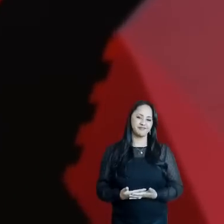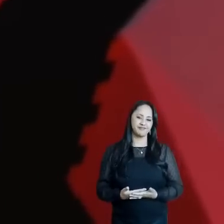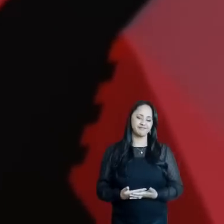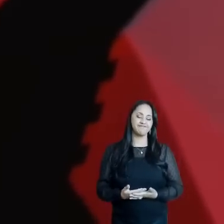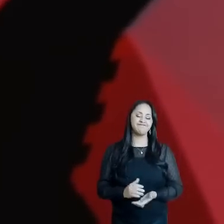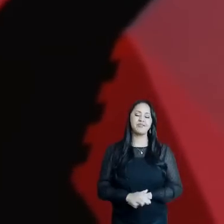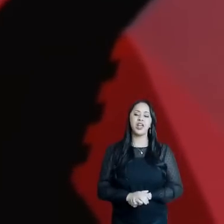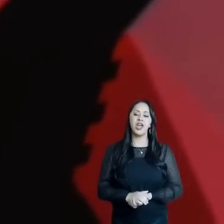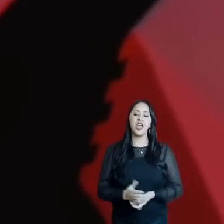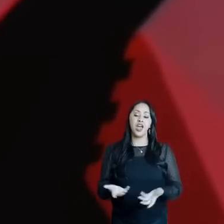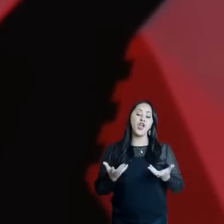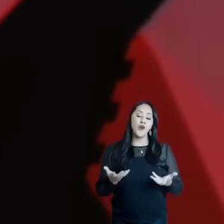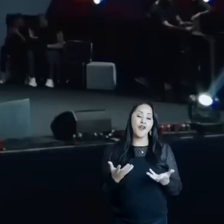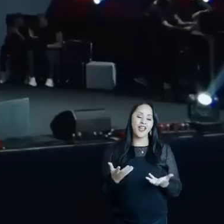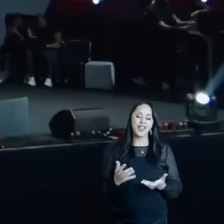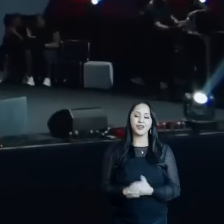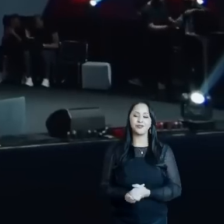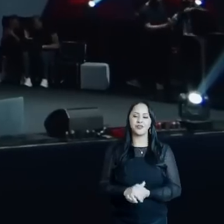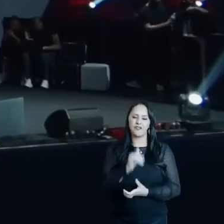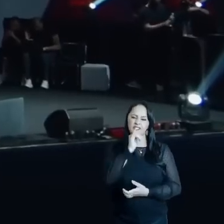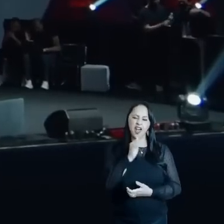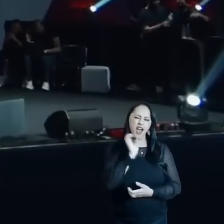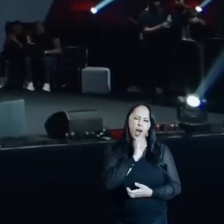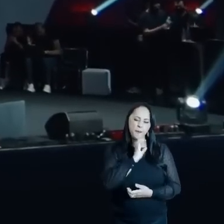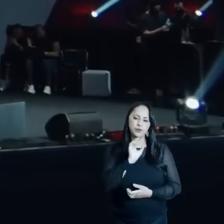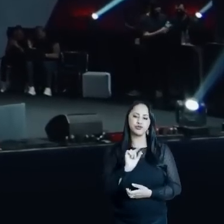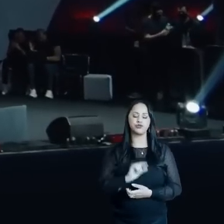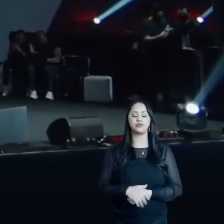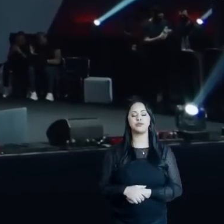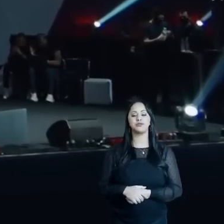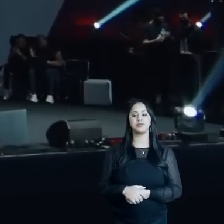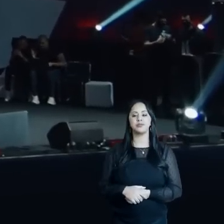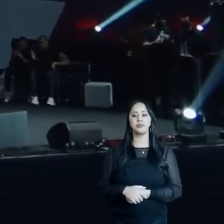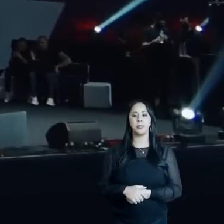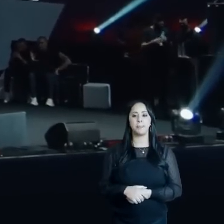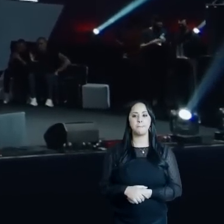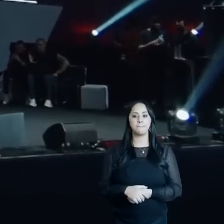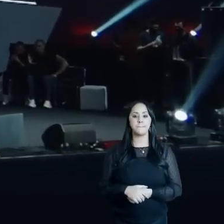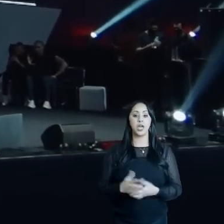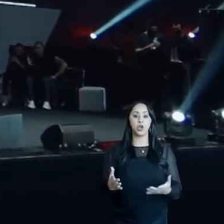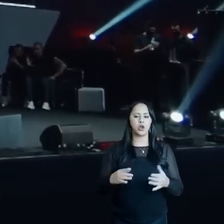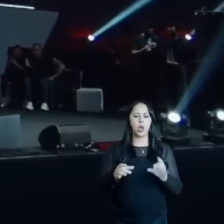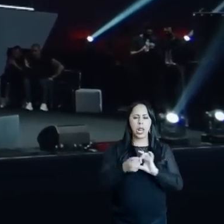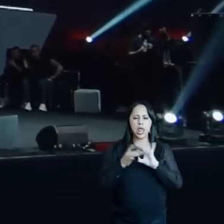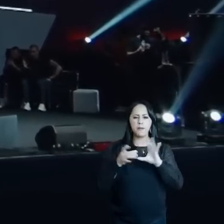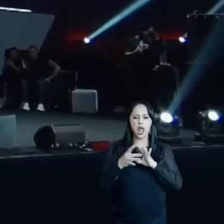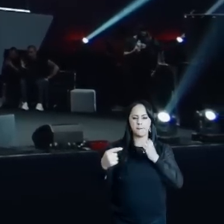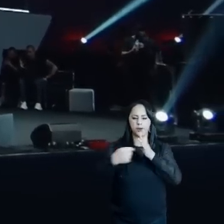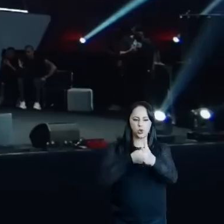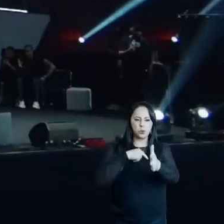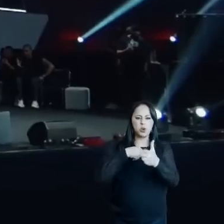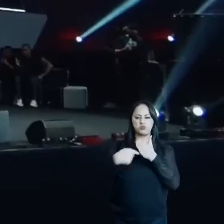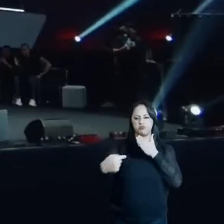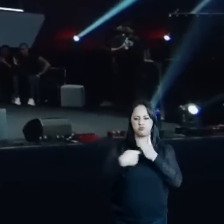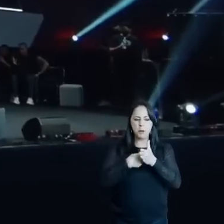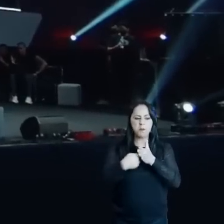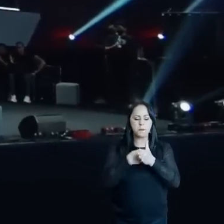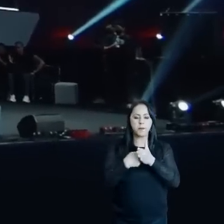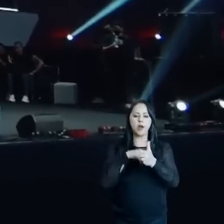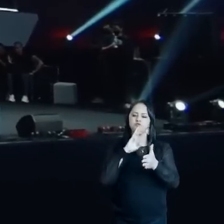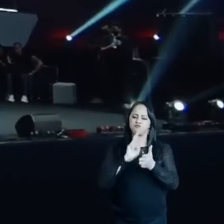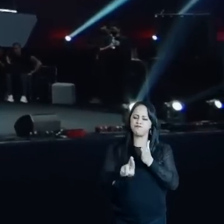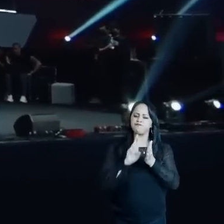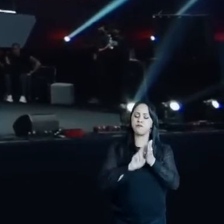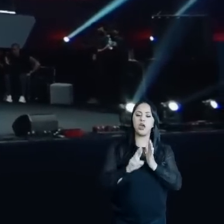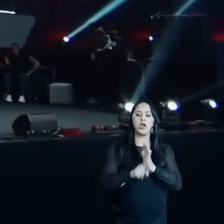compartilhar rapidamente aqui, antes da gente... Eu quero fazer bastante, liberar bastante pergunta e resposta de vocês aqui. Eu quero mentorar